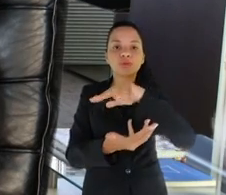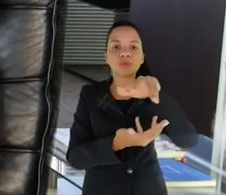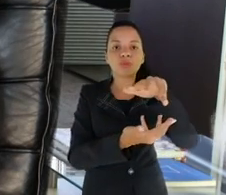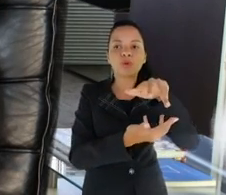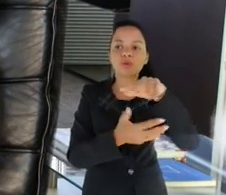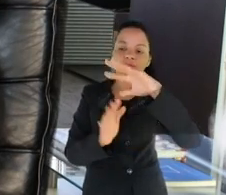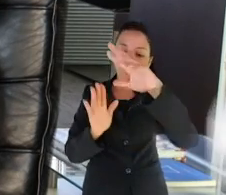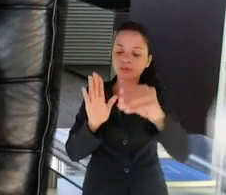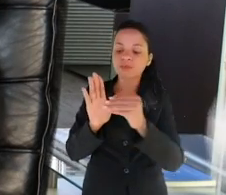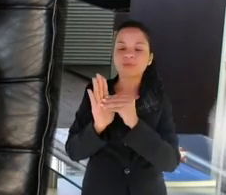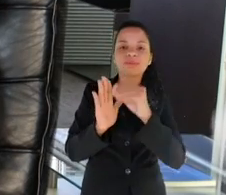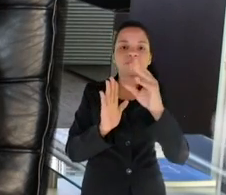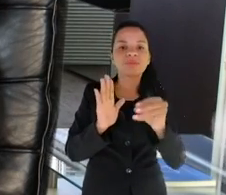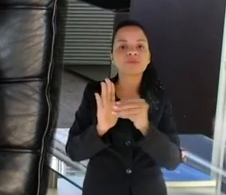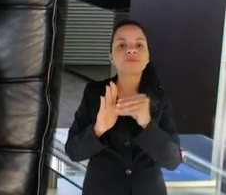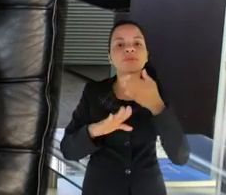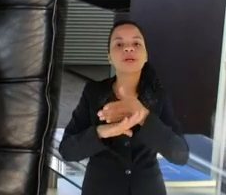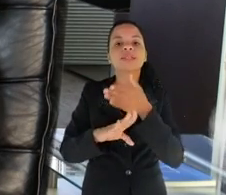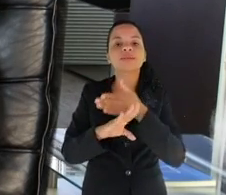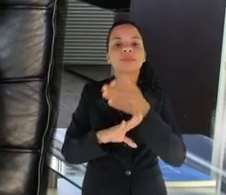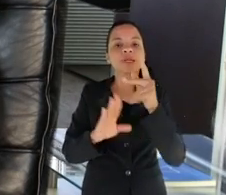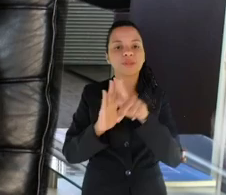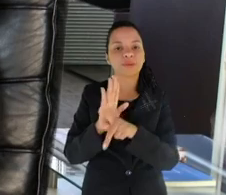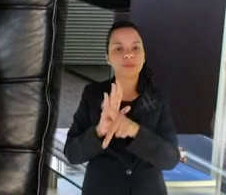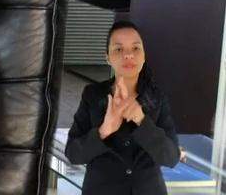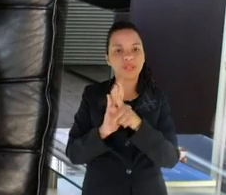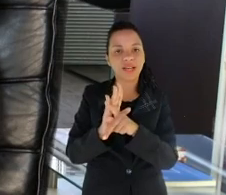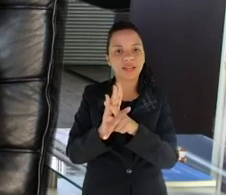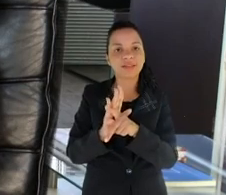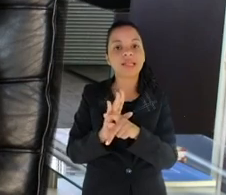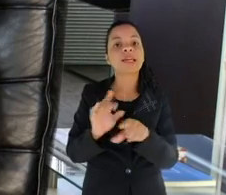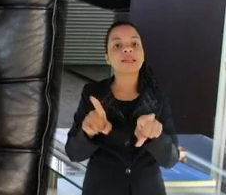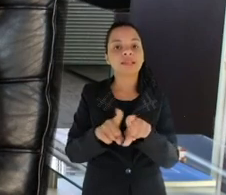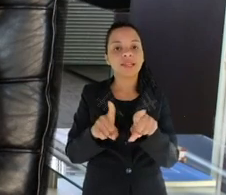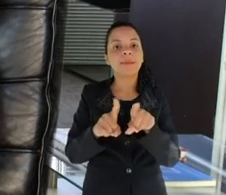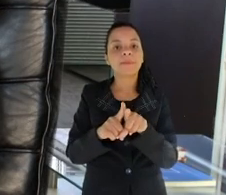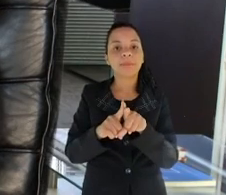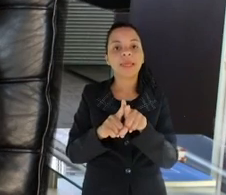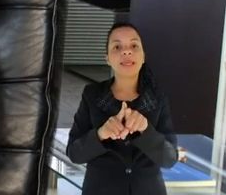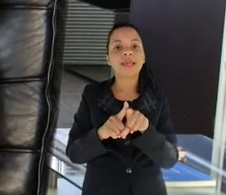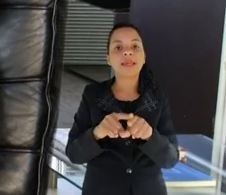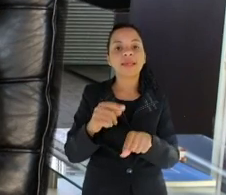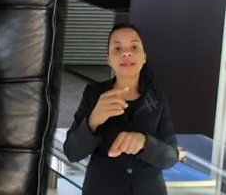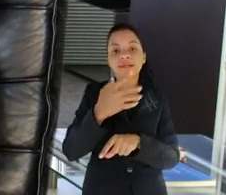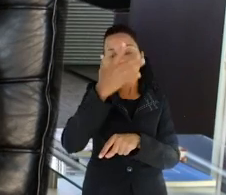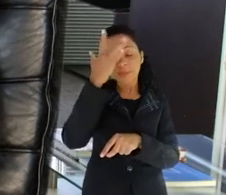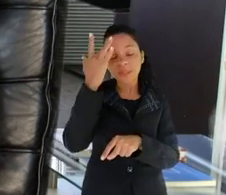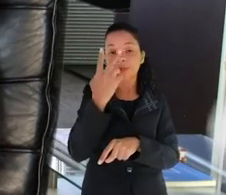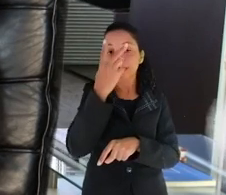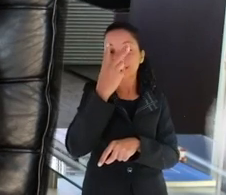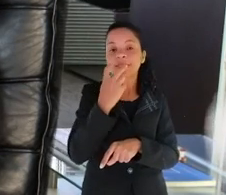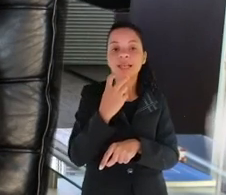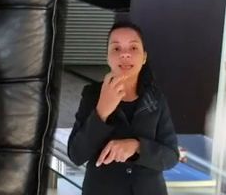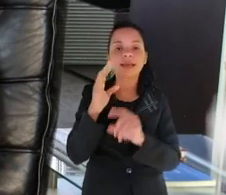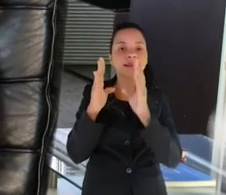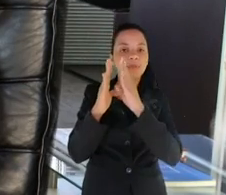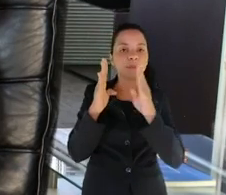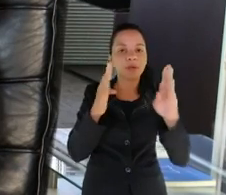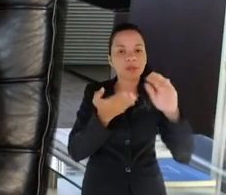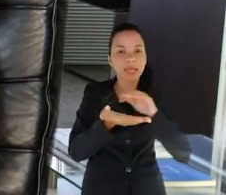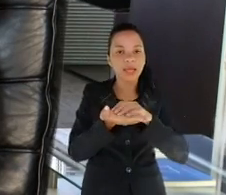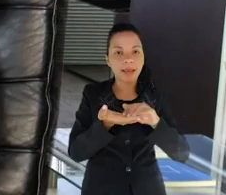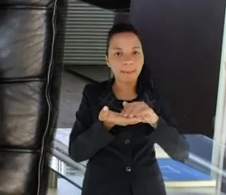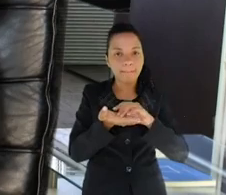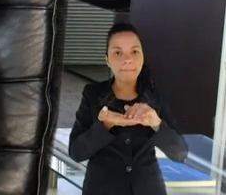escrevem também. Em nossa biblioteca Braille, nós recebemos da Fundação Dorina Noil para